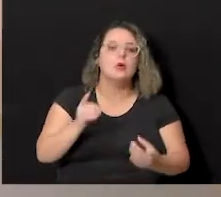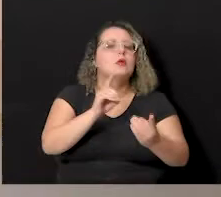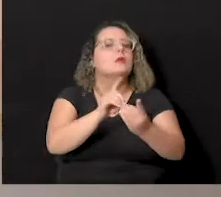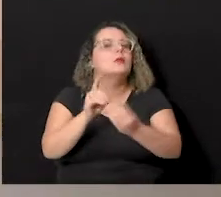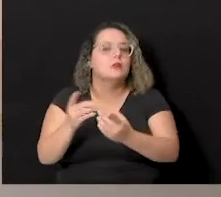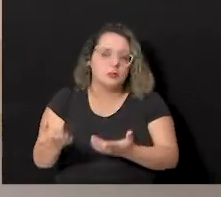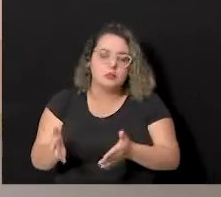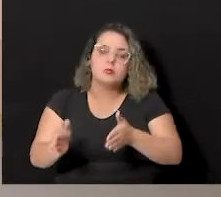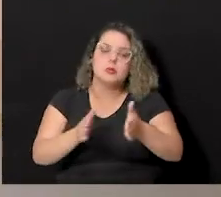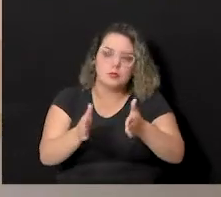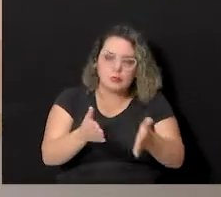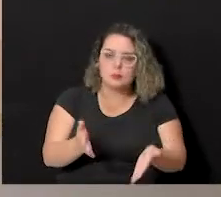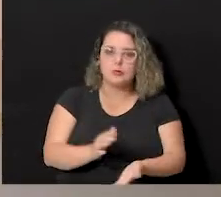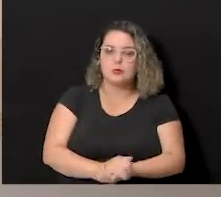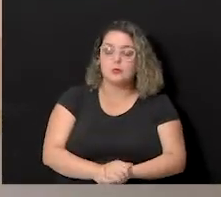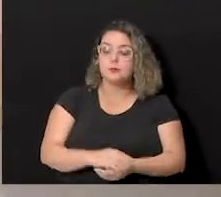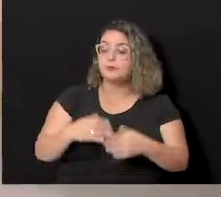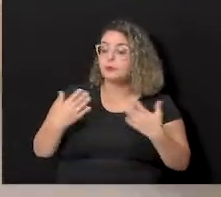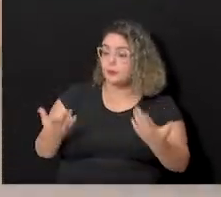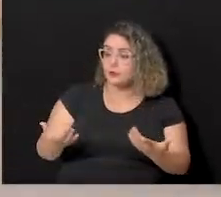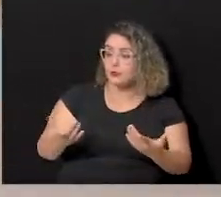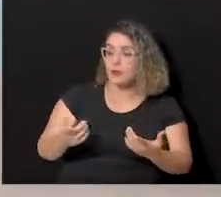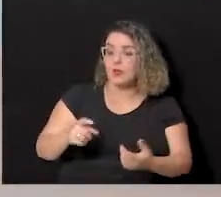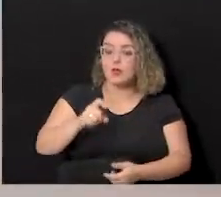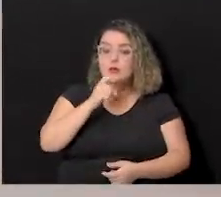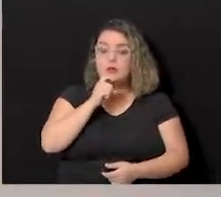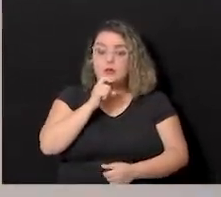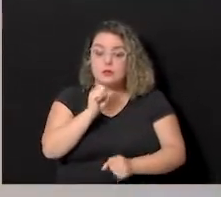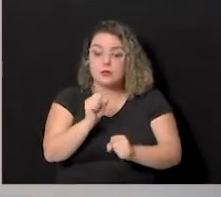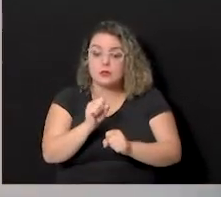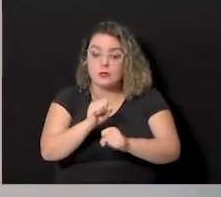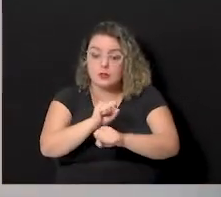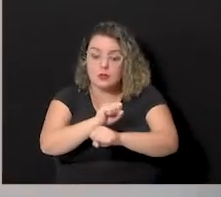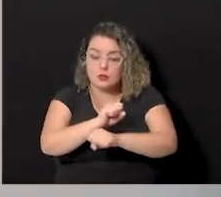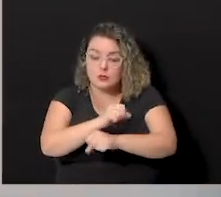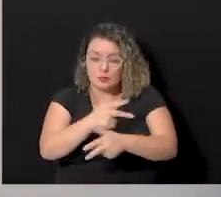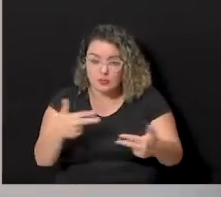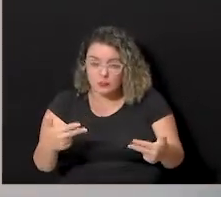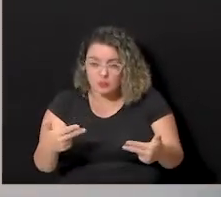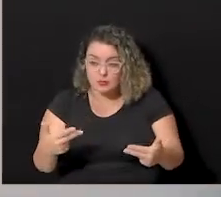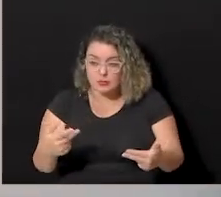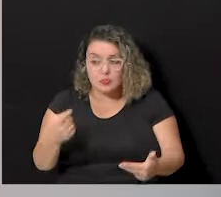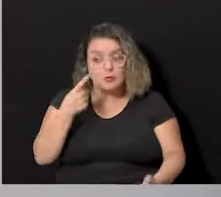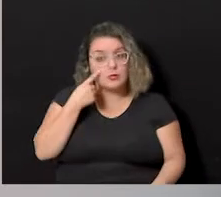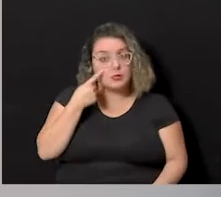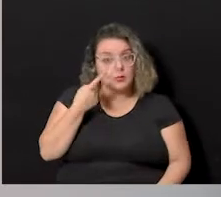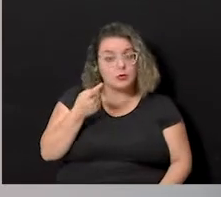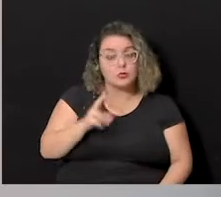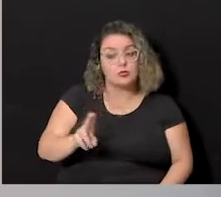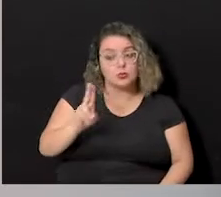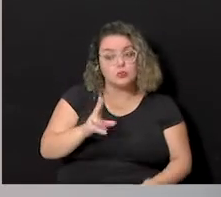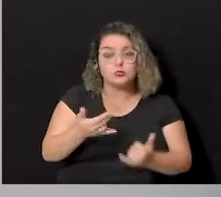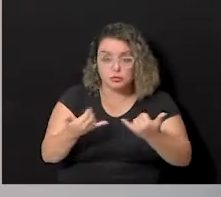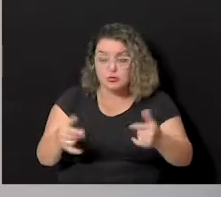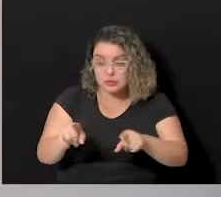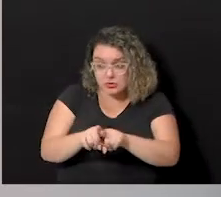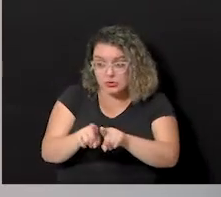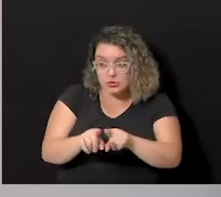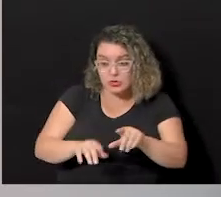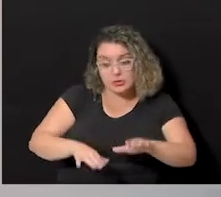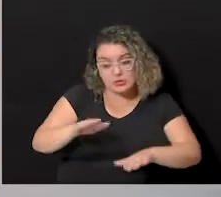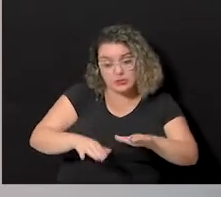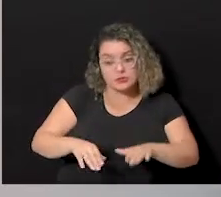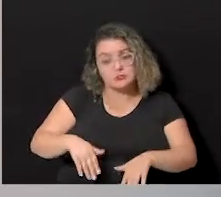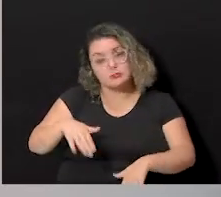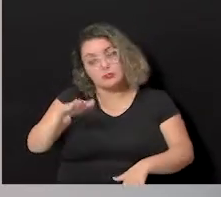vai atender sua necessidade para aquele momento. E no caso dos eletrodomésticos também a gente tem que ficar ligado na questão do consumo de energia.